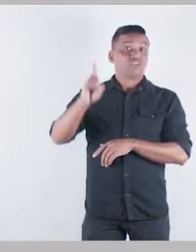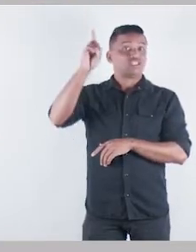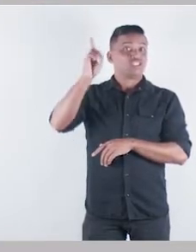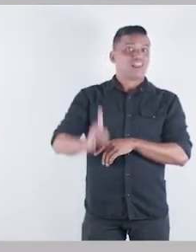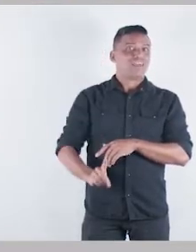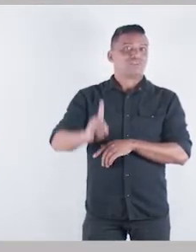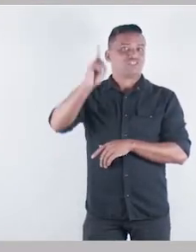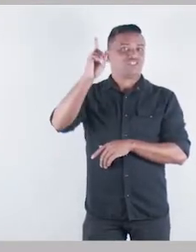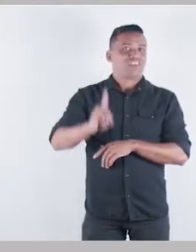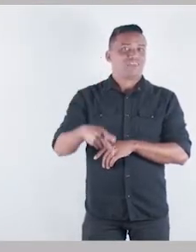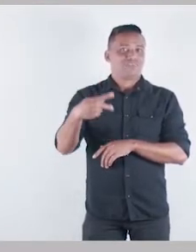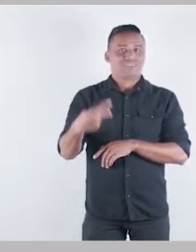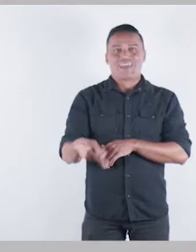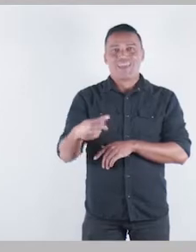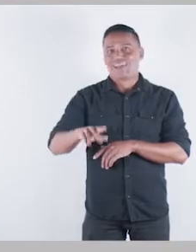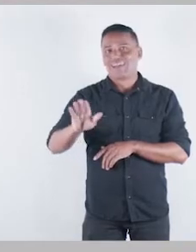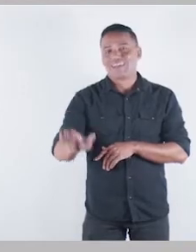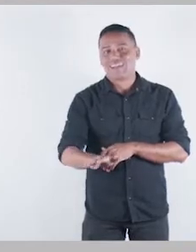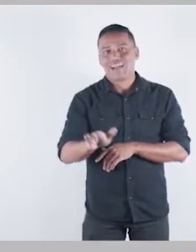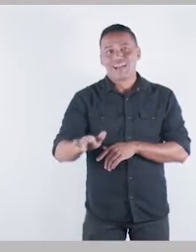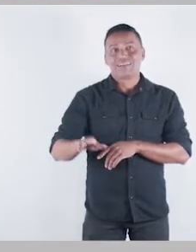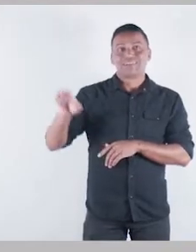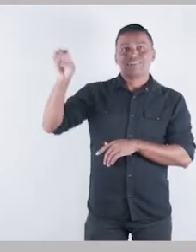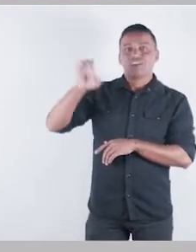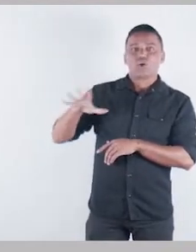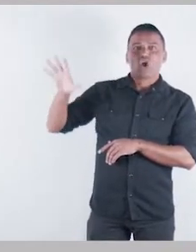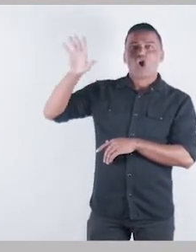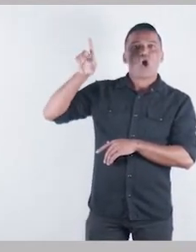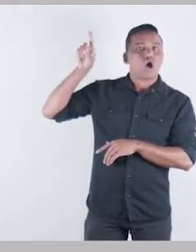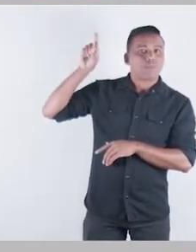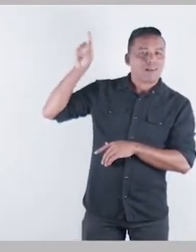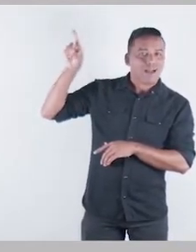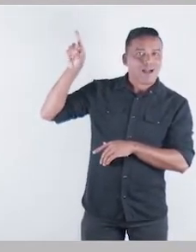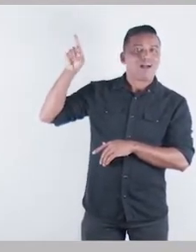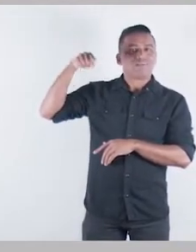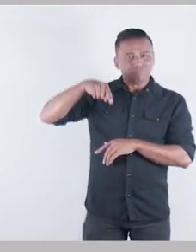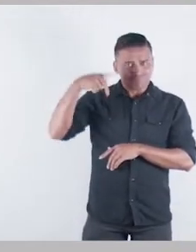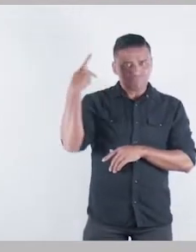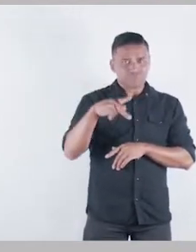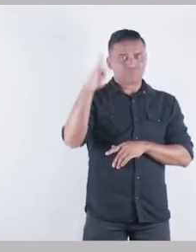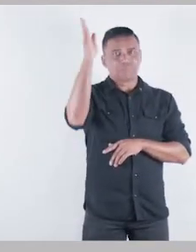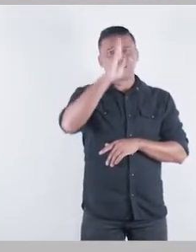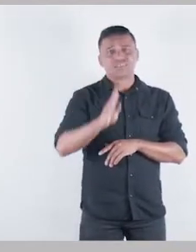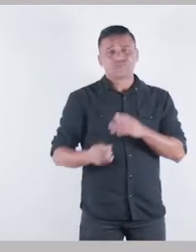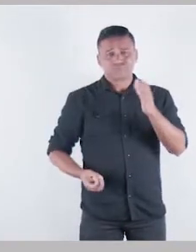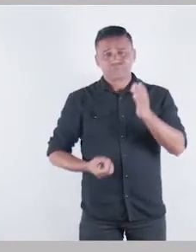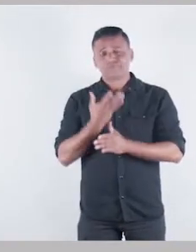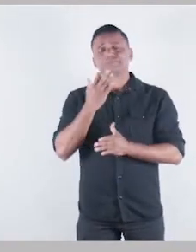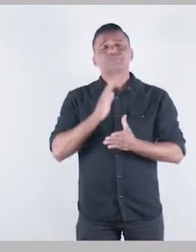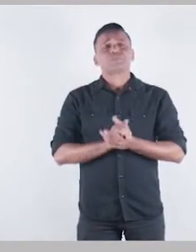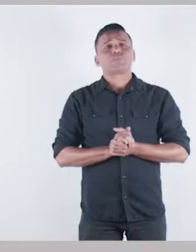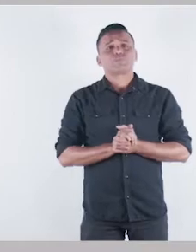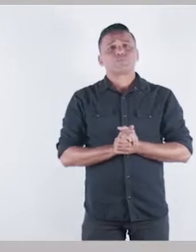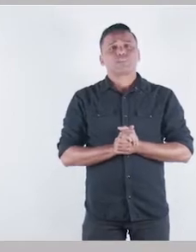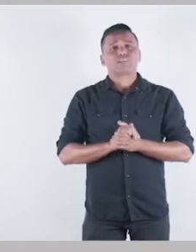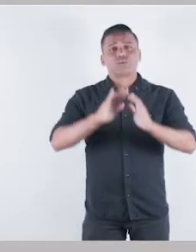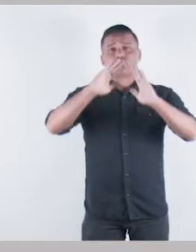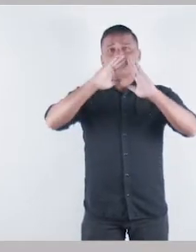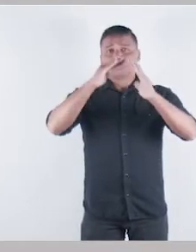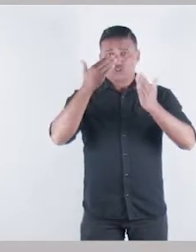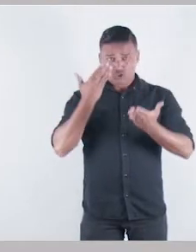têm hoje, como isso evolui na Europa, como isso evolui no Brasil. Eu passo um pouco pelas